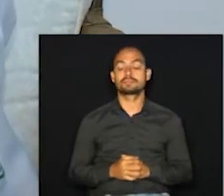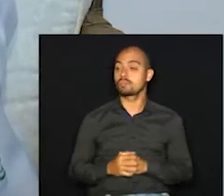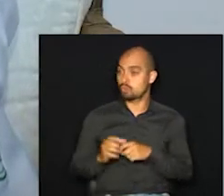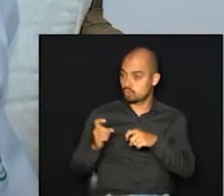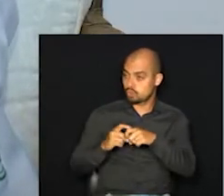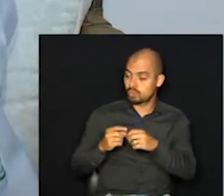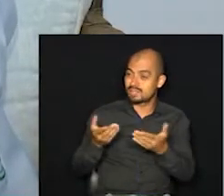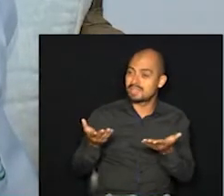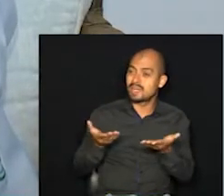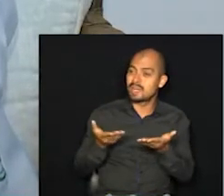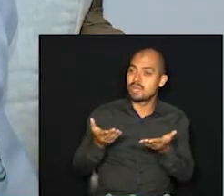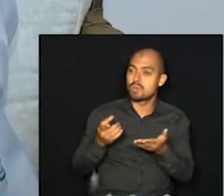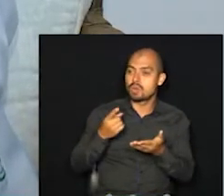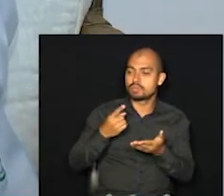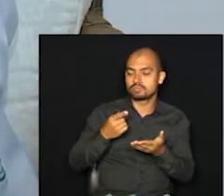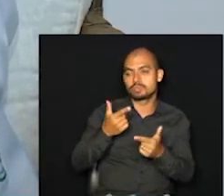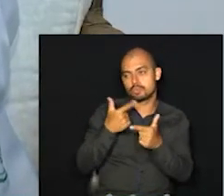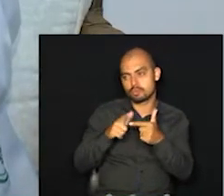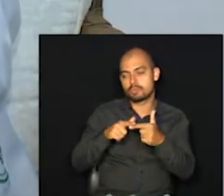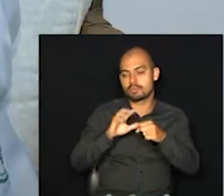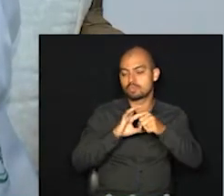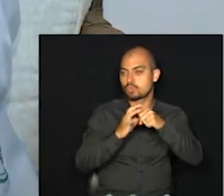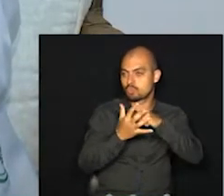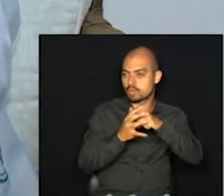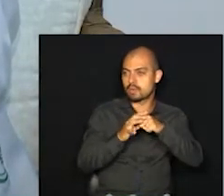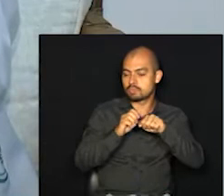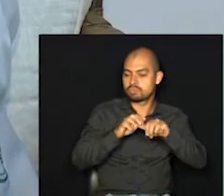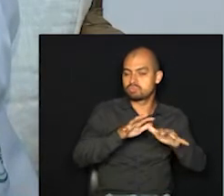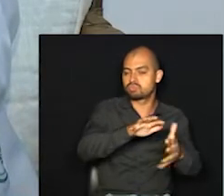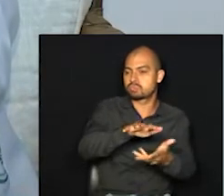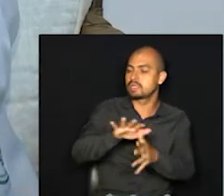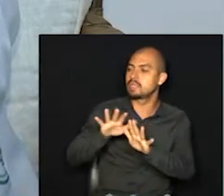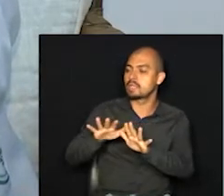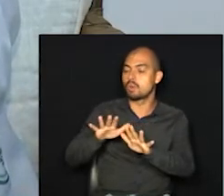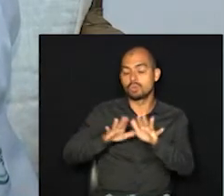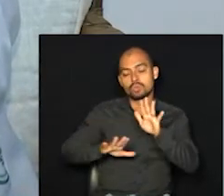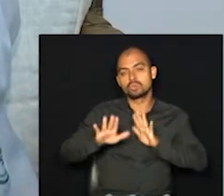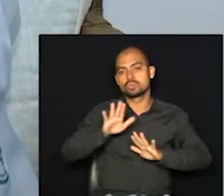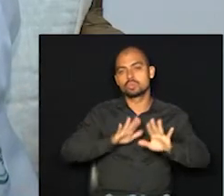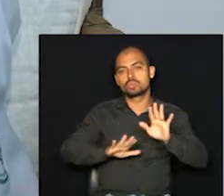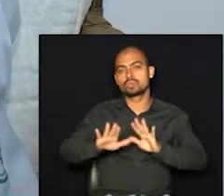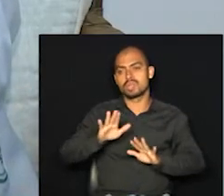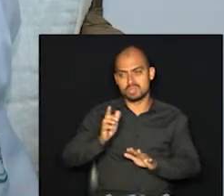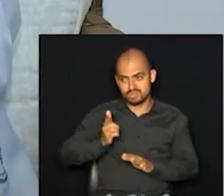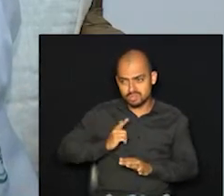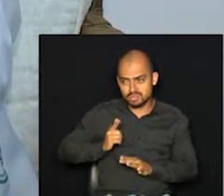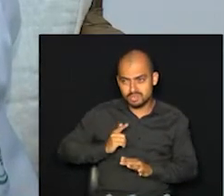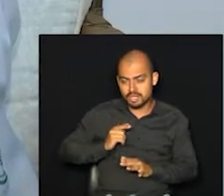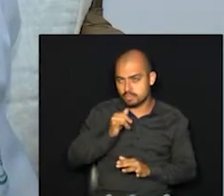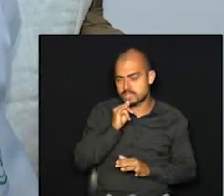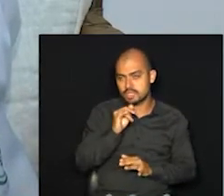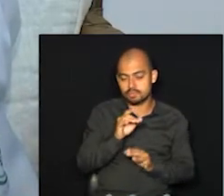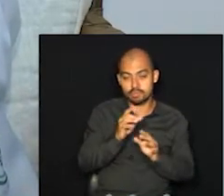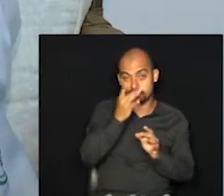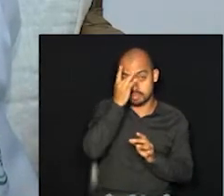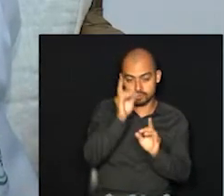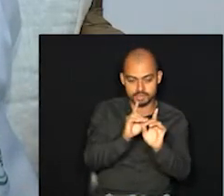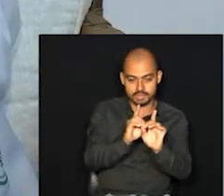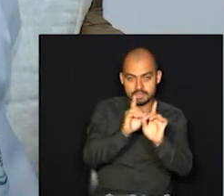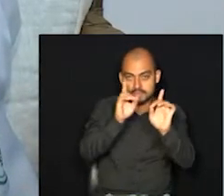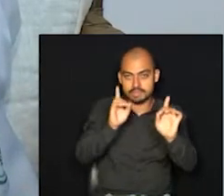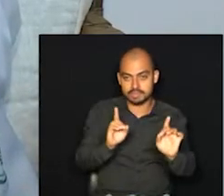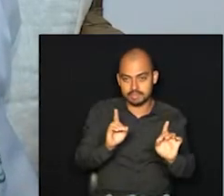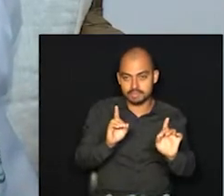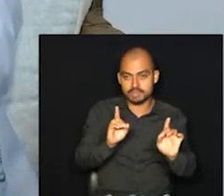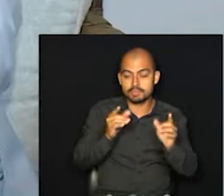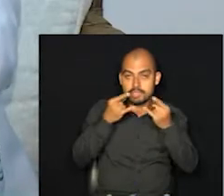está passando por uma pandemia, então todos os cuidados serão tomados, distanciamento social, obrigatório, evidente, o uso